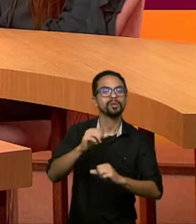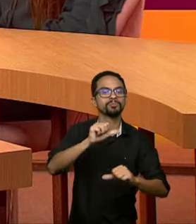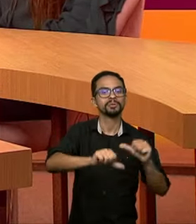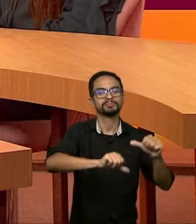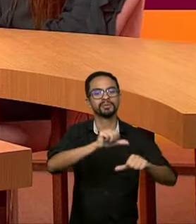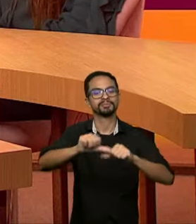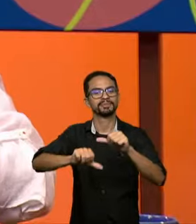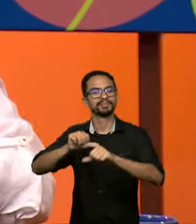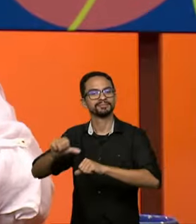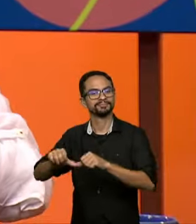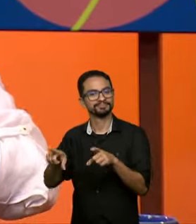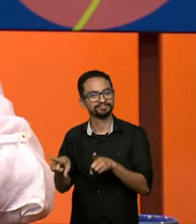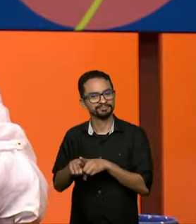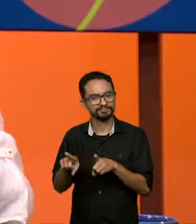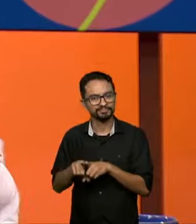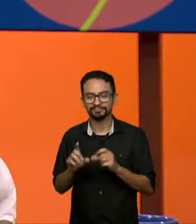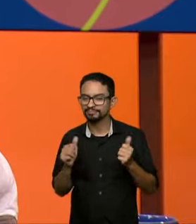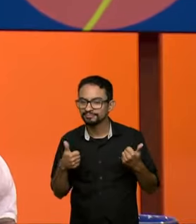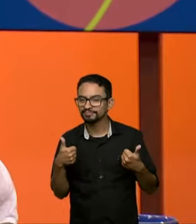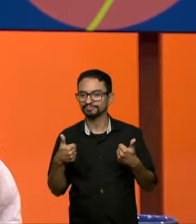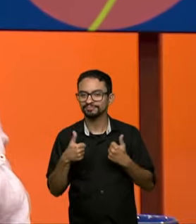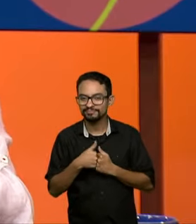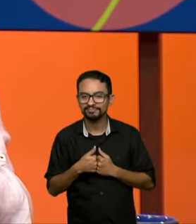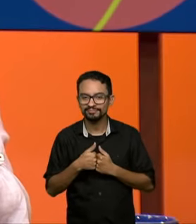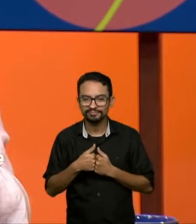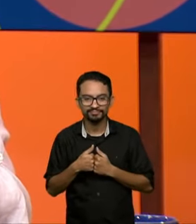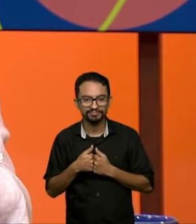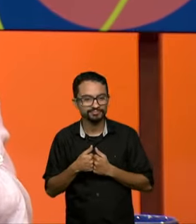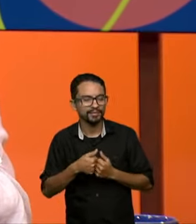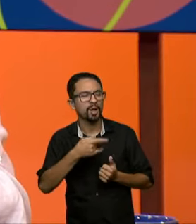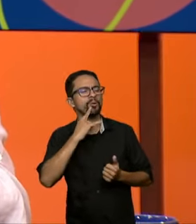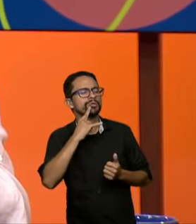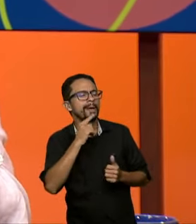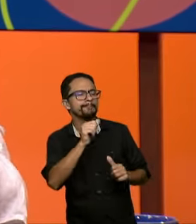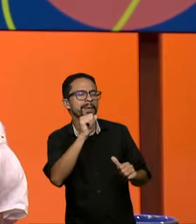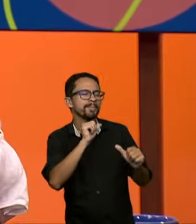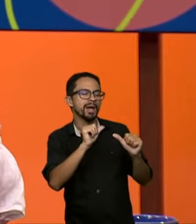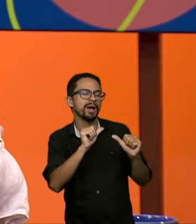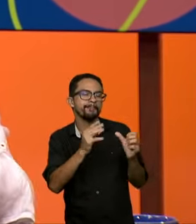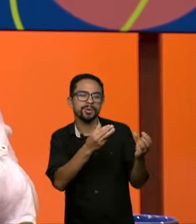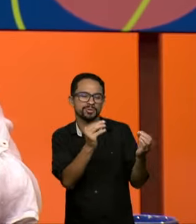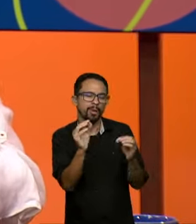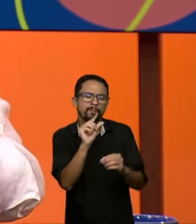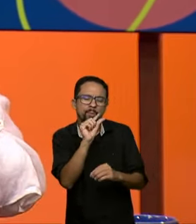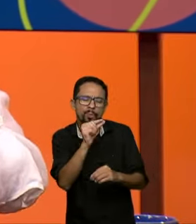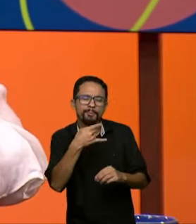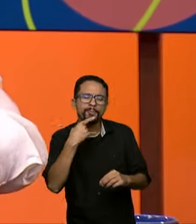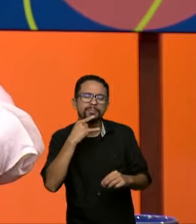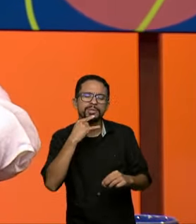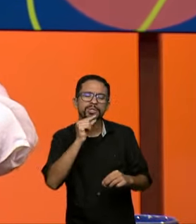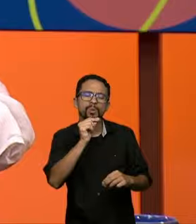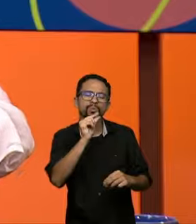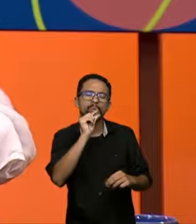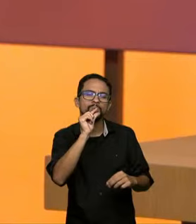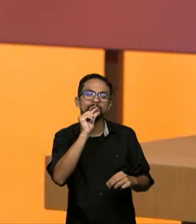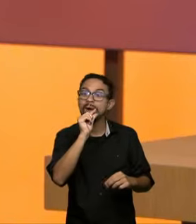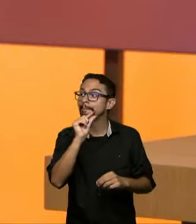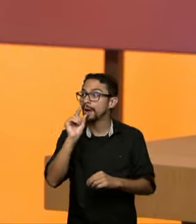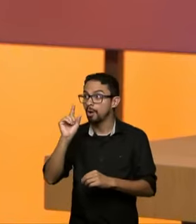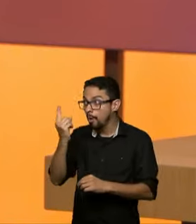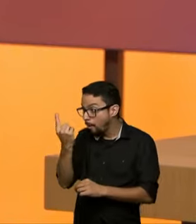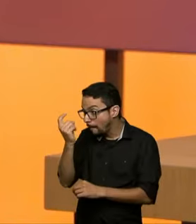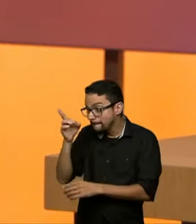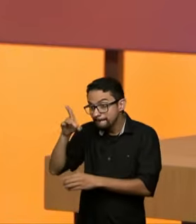mudanças, mas... E aí, nisso aí, um dia tomo um whiskyzinho, eu não sou muito de beber, mas tomei um pouquinho do negócio. Mas a rotina aí, muda,